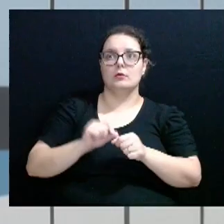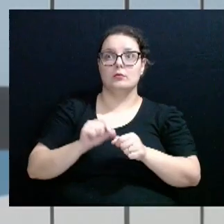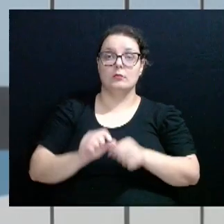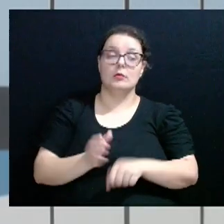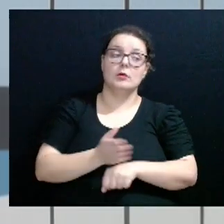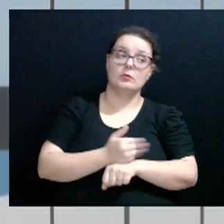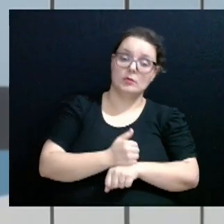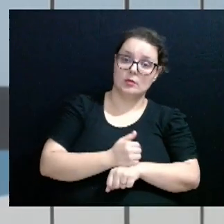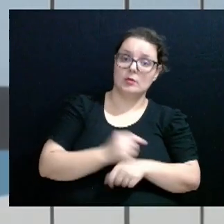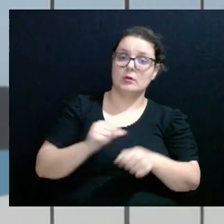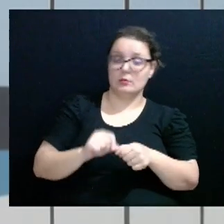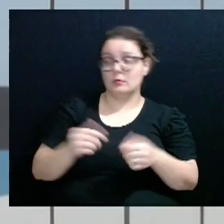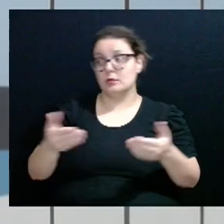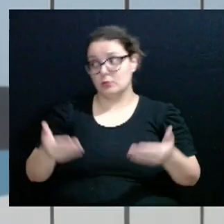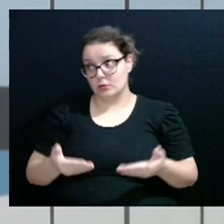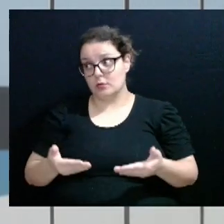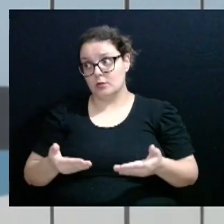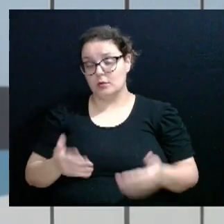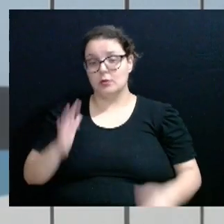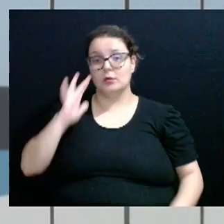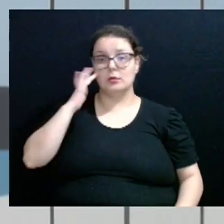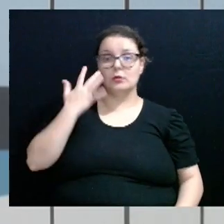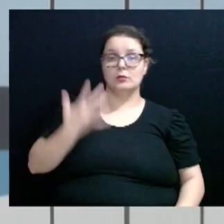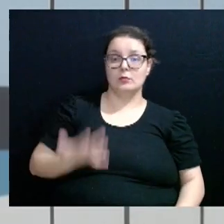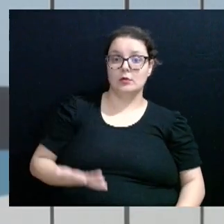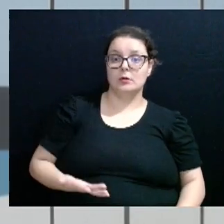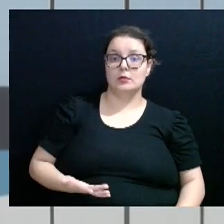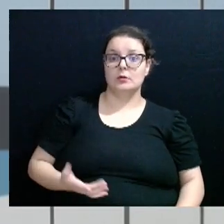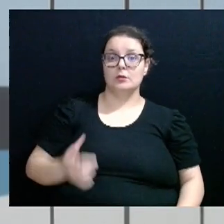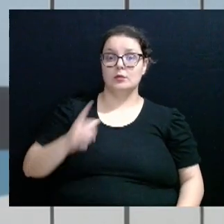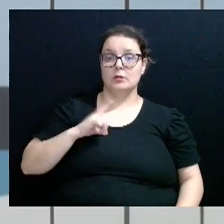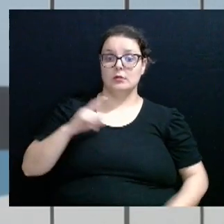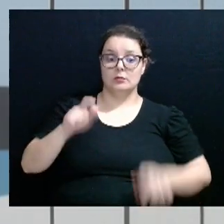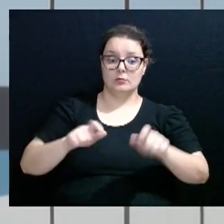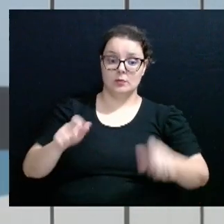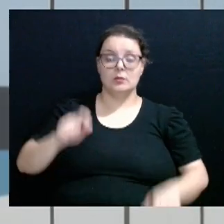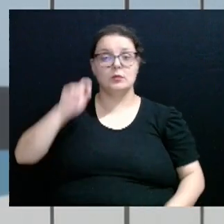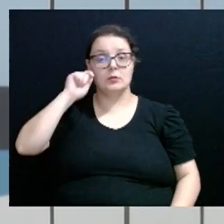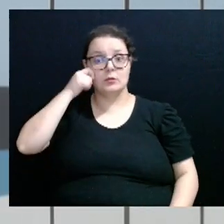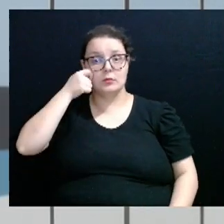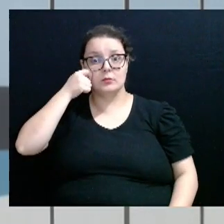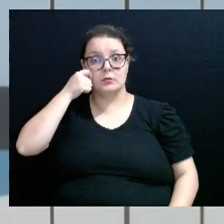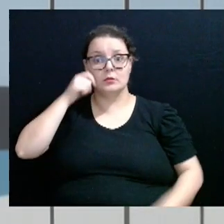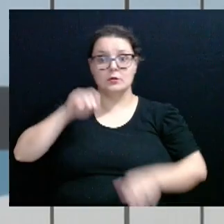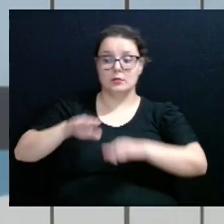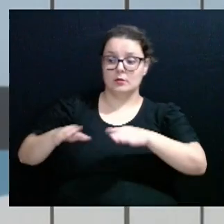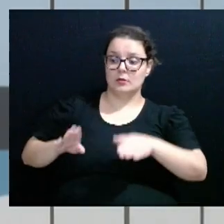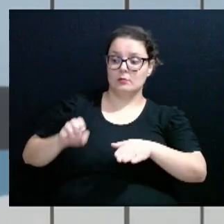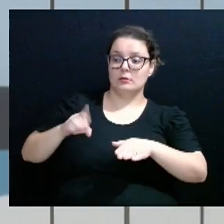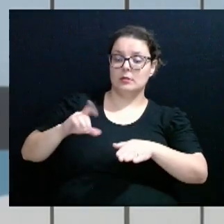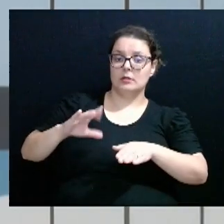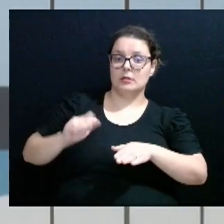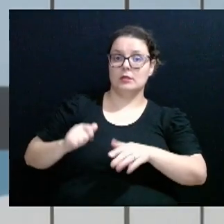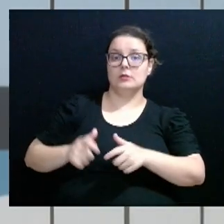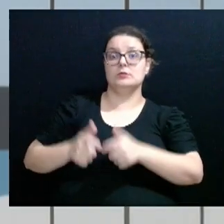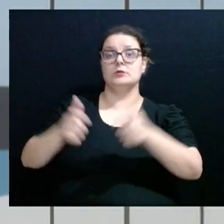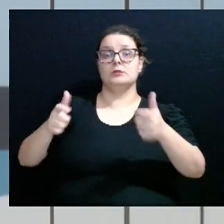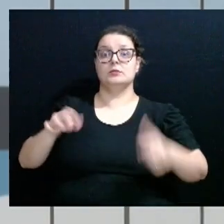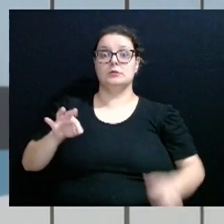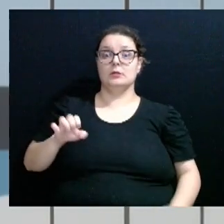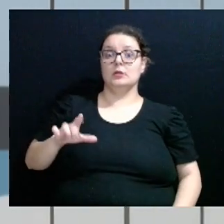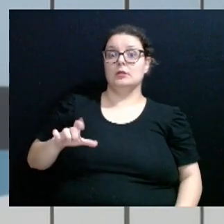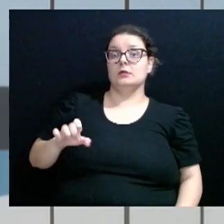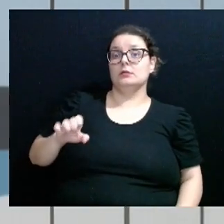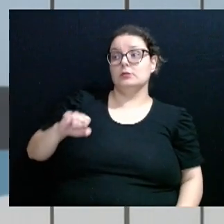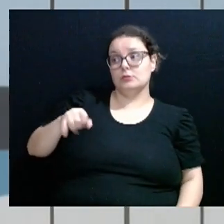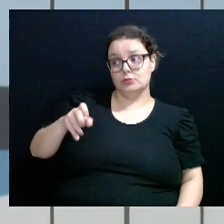agora, eu acho que é você ter pessoas negras em bancadas de grandes telejornais brasileiros, né? Eu acho,